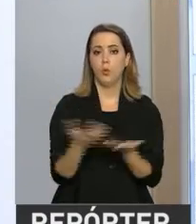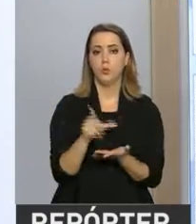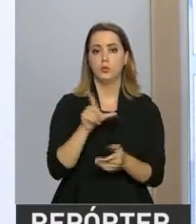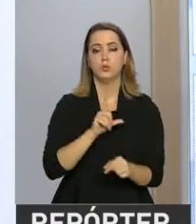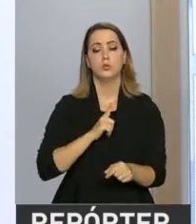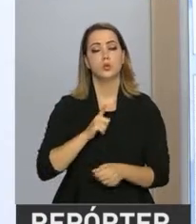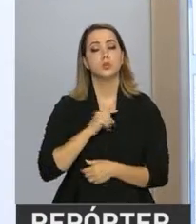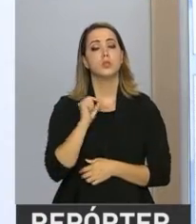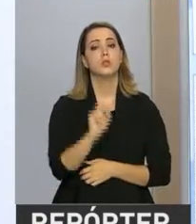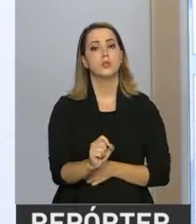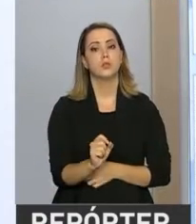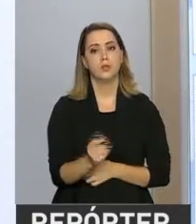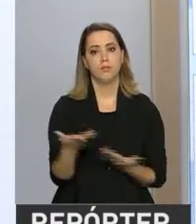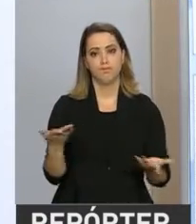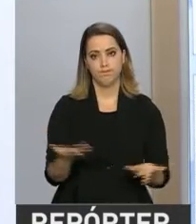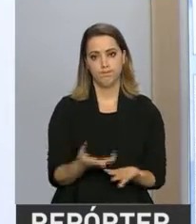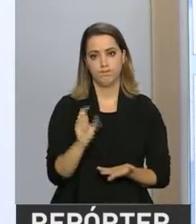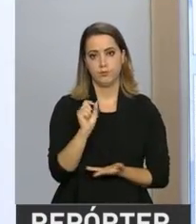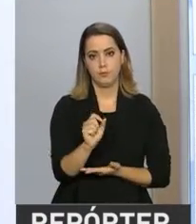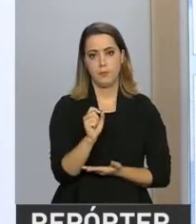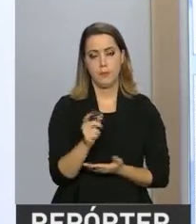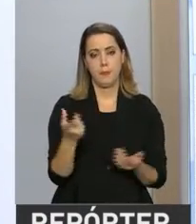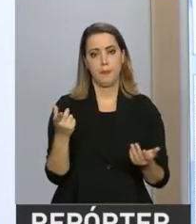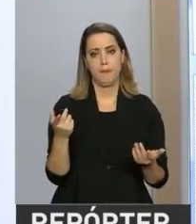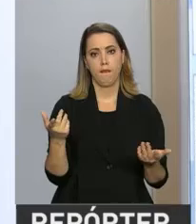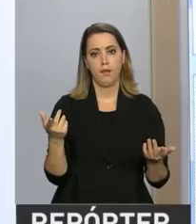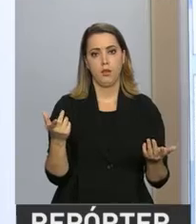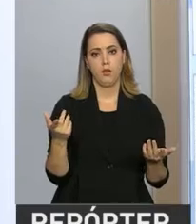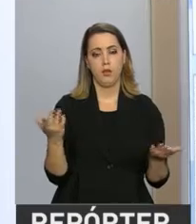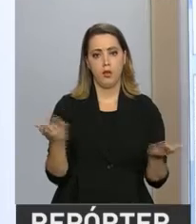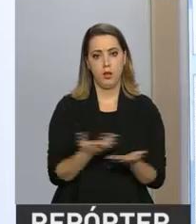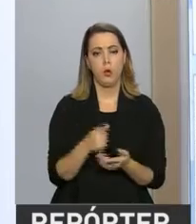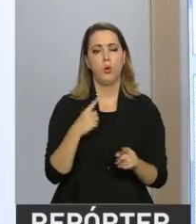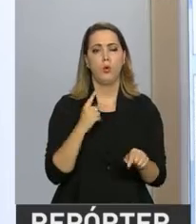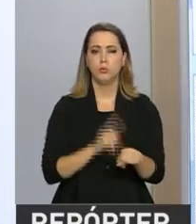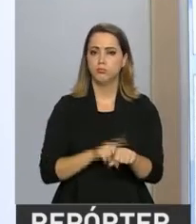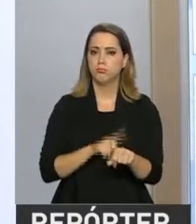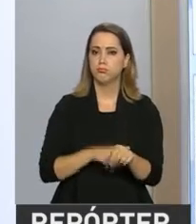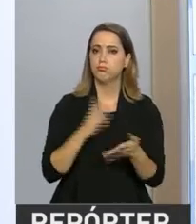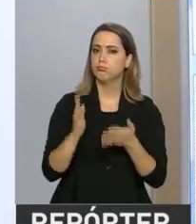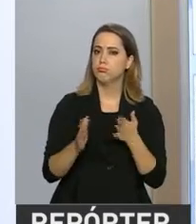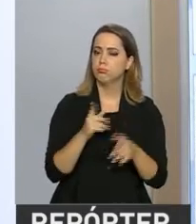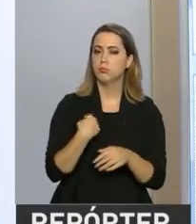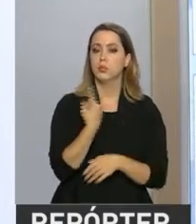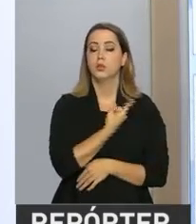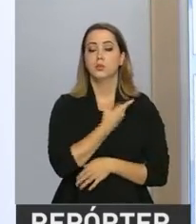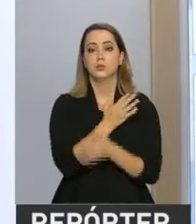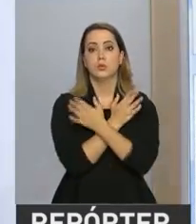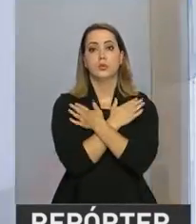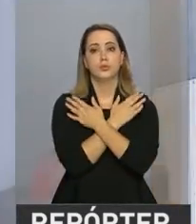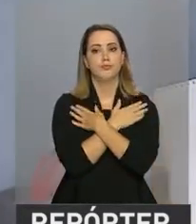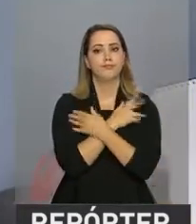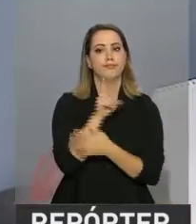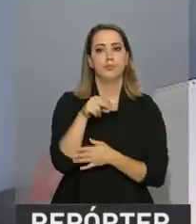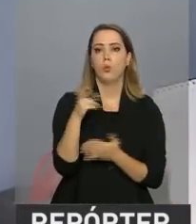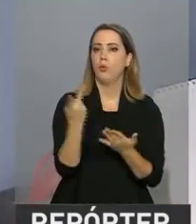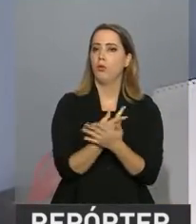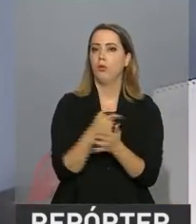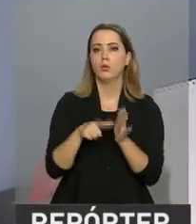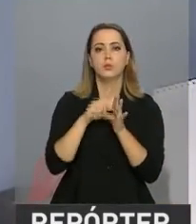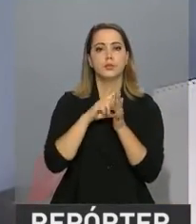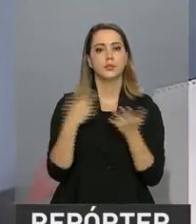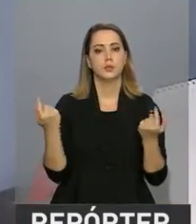trabalho importante a gente lembrar que mesmo num cenário de desemprego que há outro como nós estamos nunca antes bicho